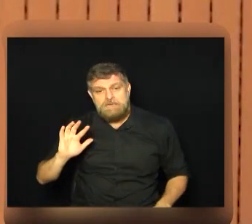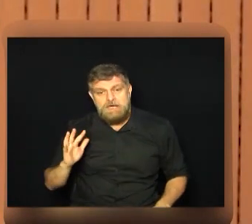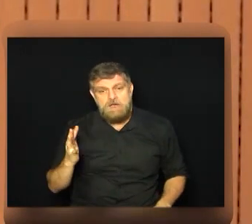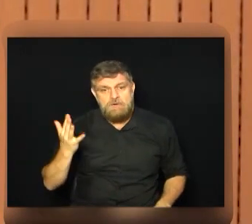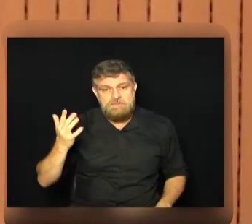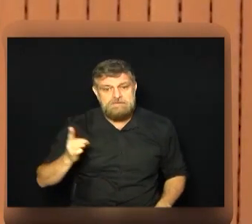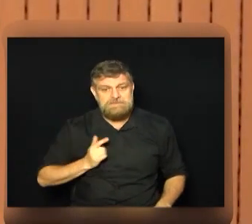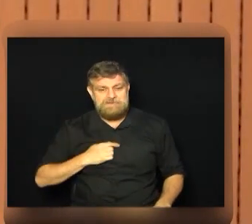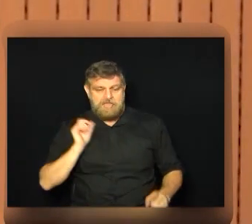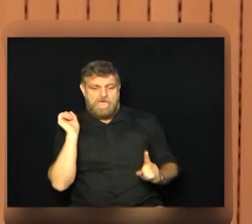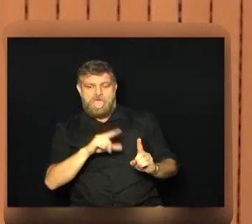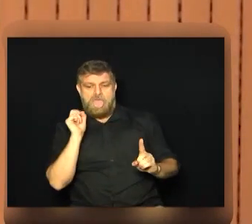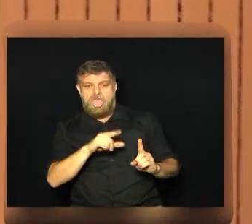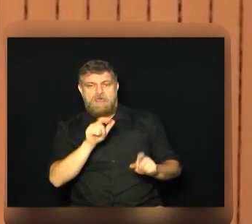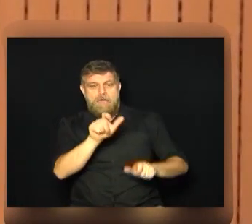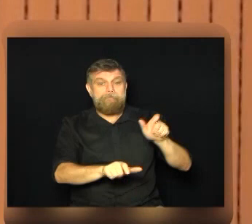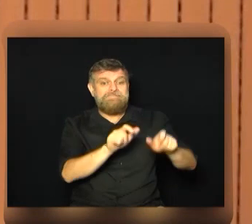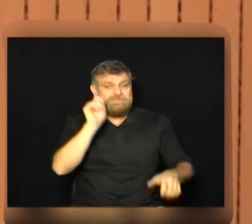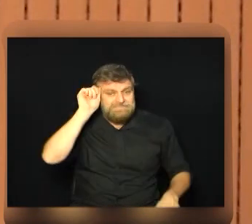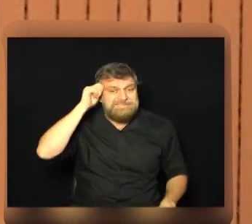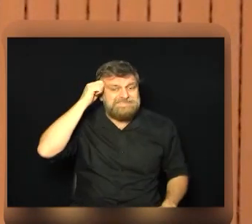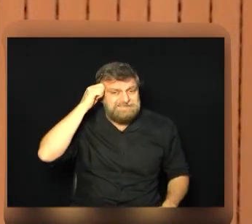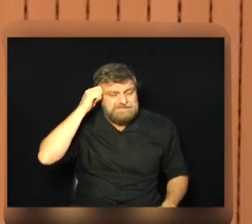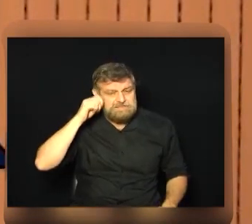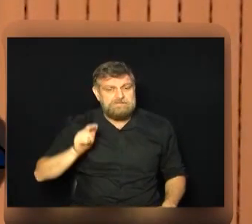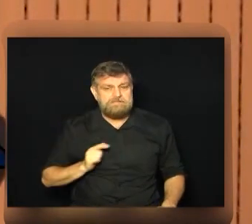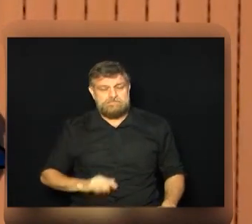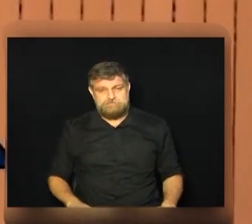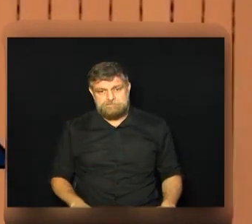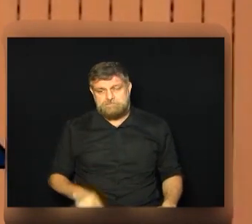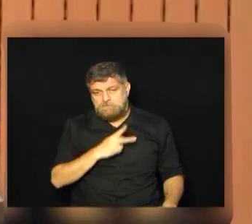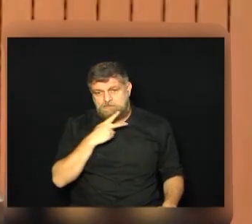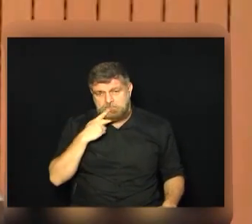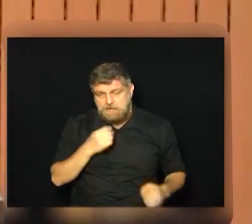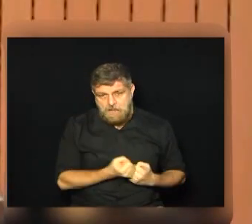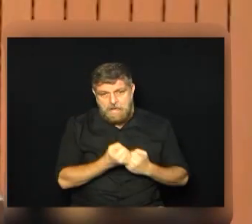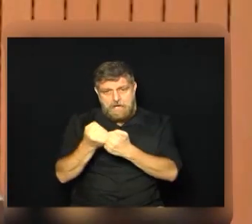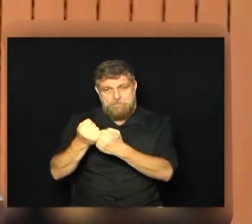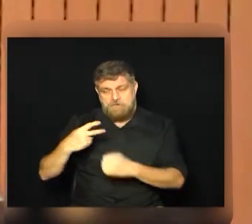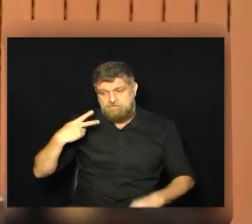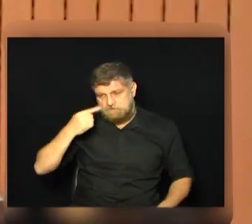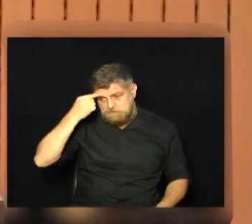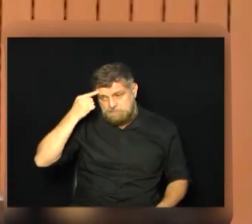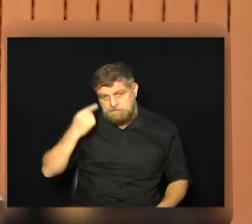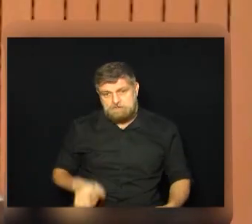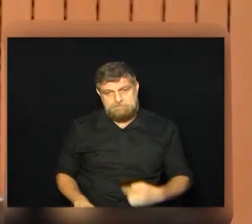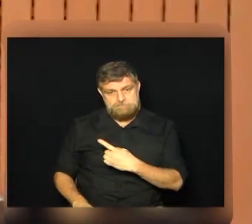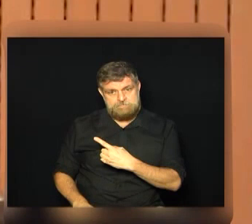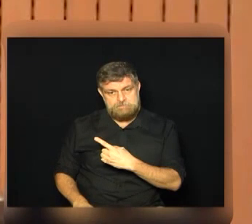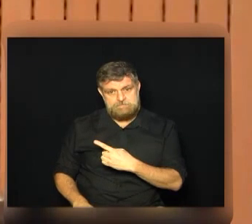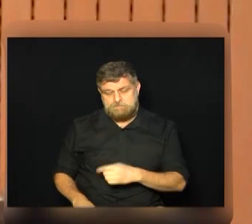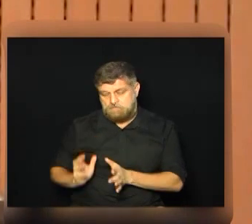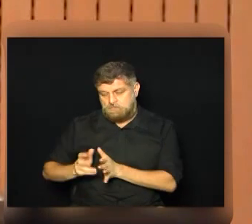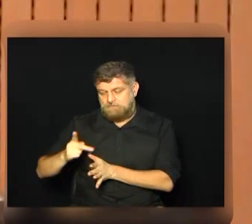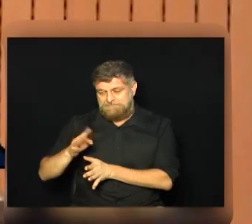usadas para ofender pessoas negras. Na oportunidade, o parlamentar demonstrou apoio à vereadora Paola Miguel, do PT,